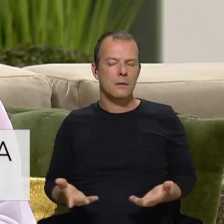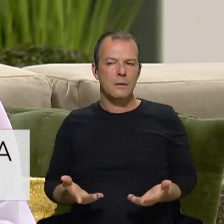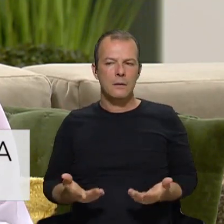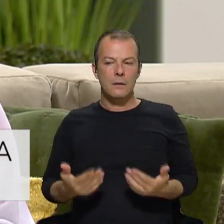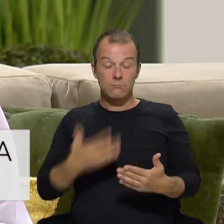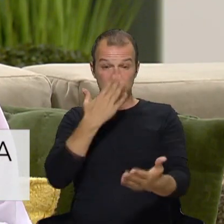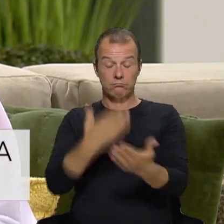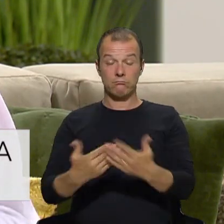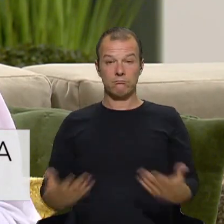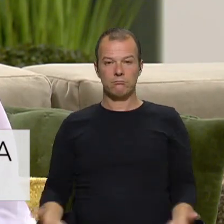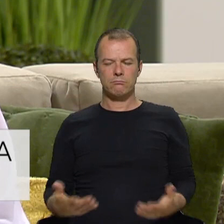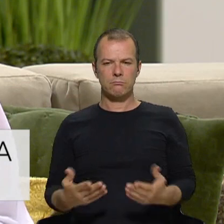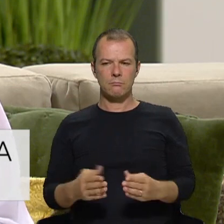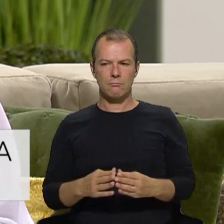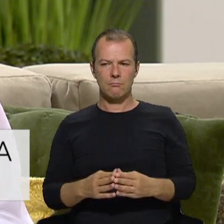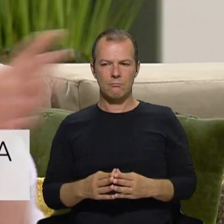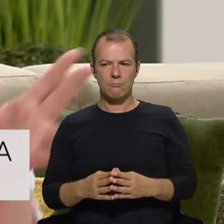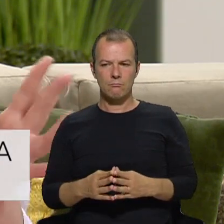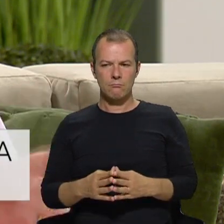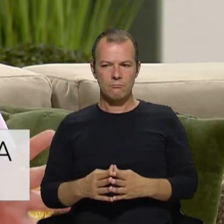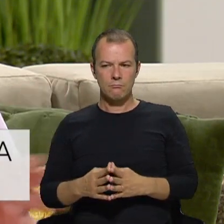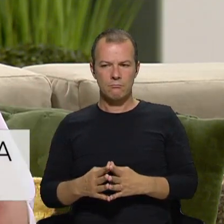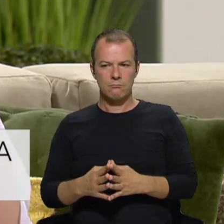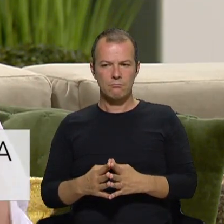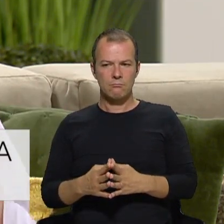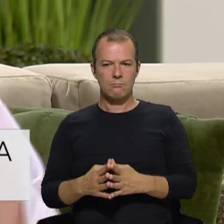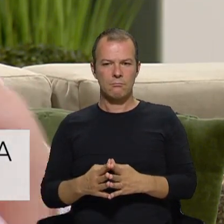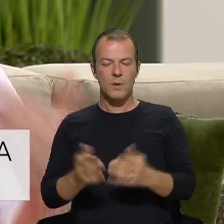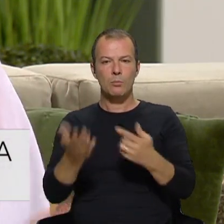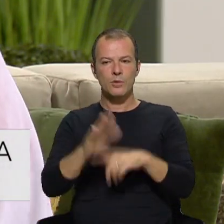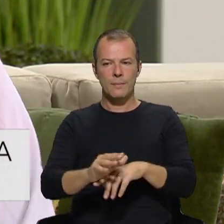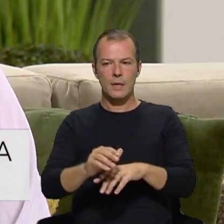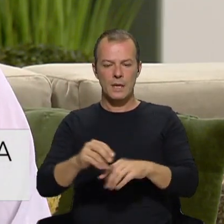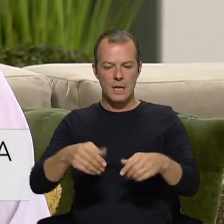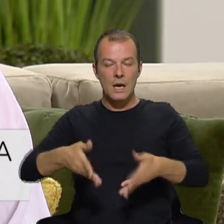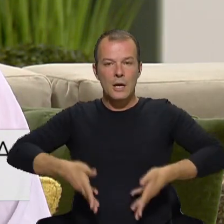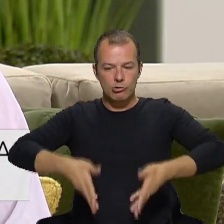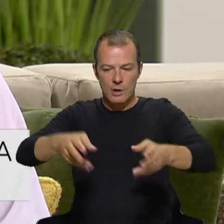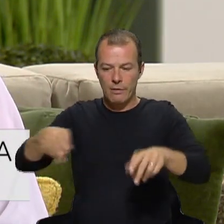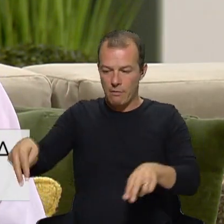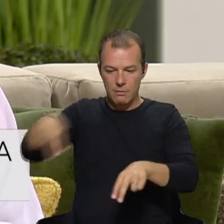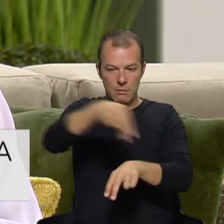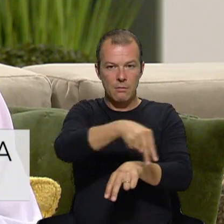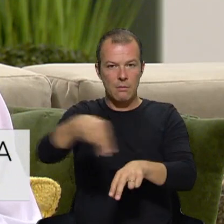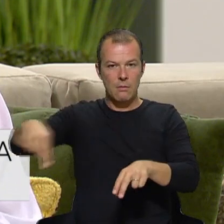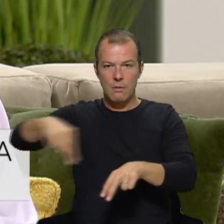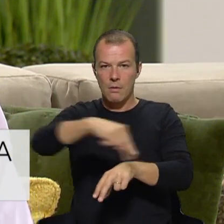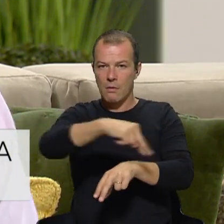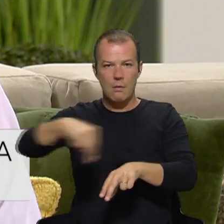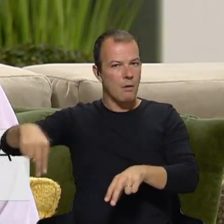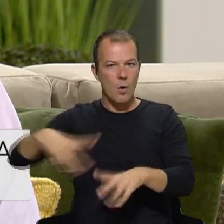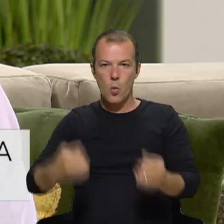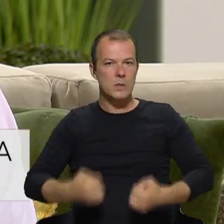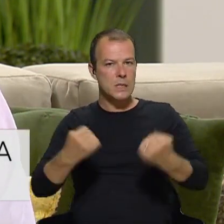eu deparei-me com... não conseguir, por exemplo, atravessar uma estrada. Não conseguias andar?